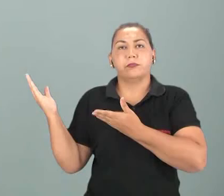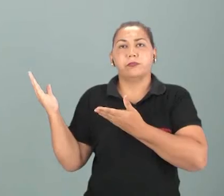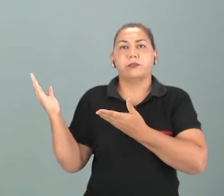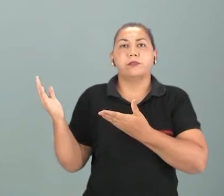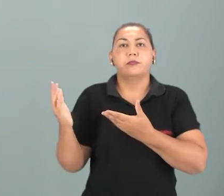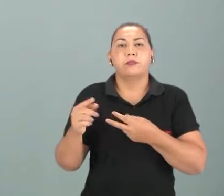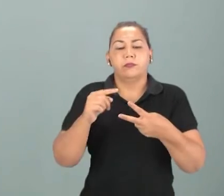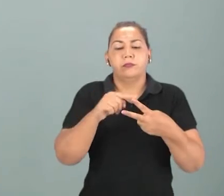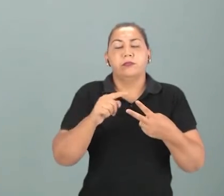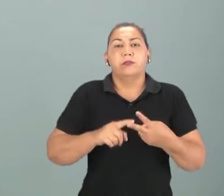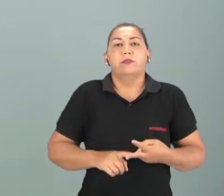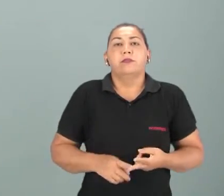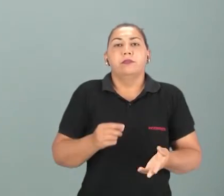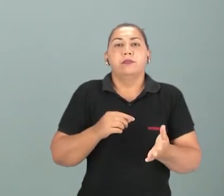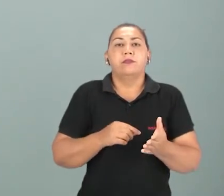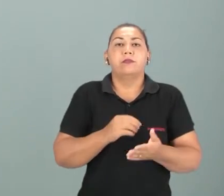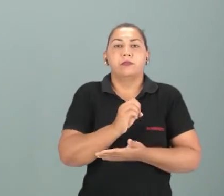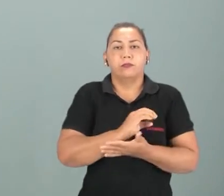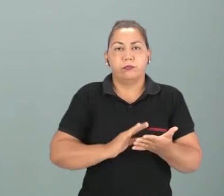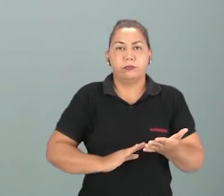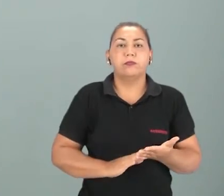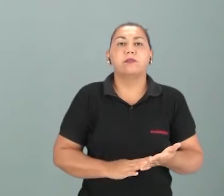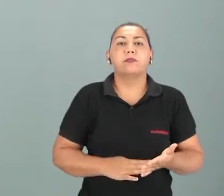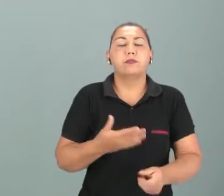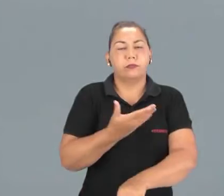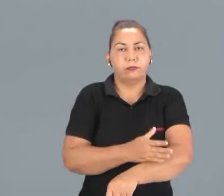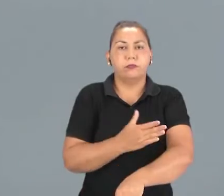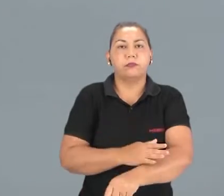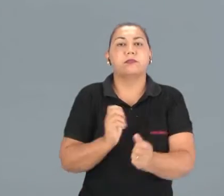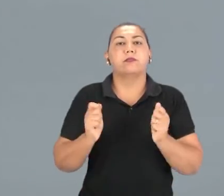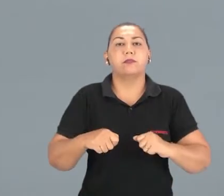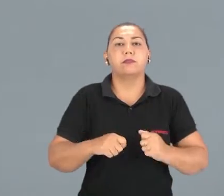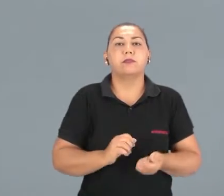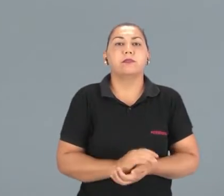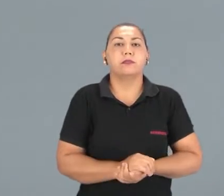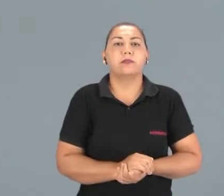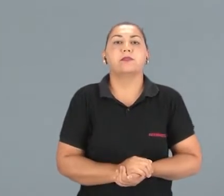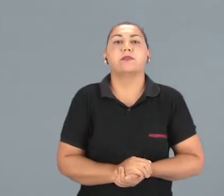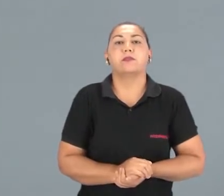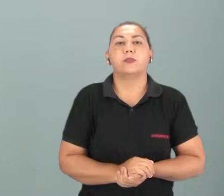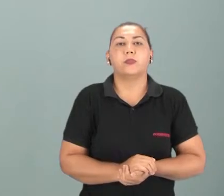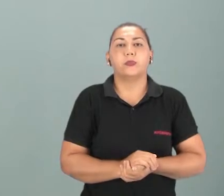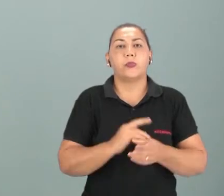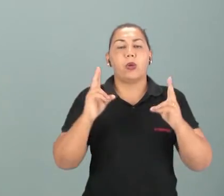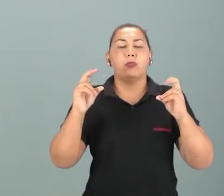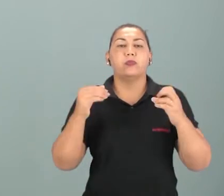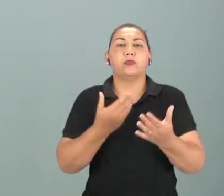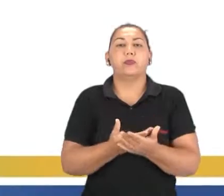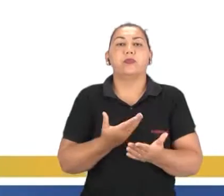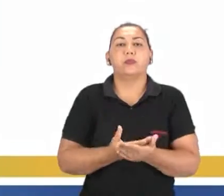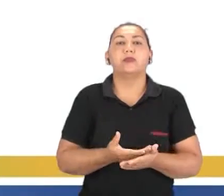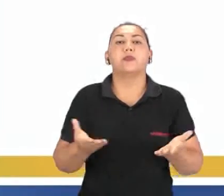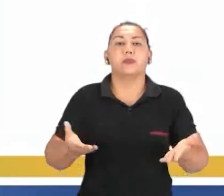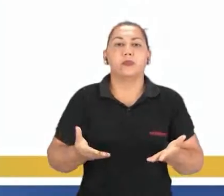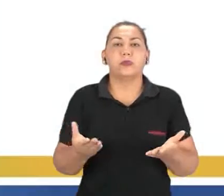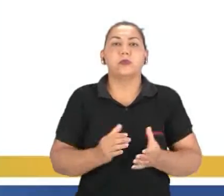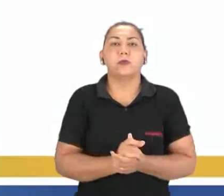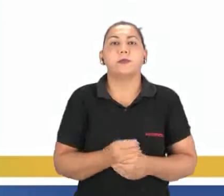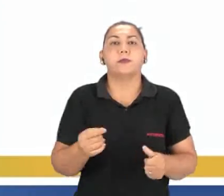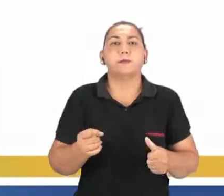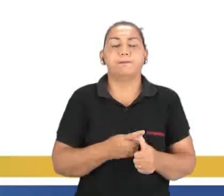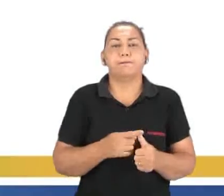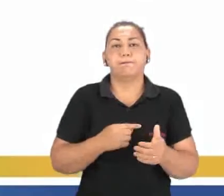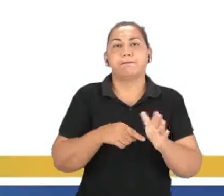duas atividades para que a gente possa exercitar o conteúdo que nós vimos na aula de hoje, tá? Primeira questão. Na época em que